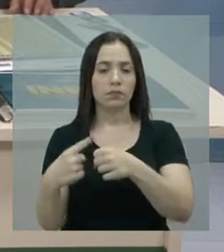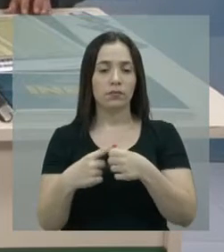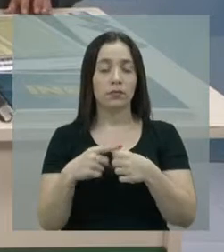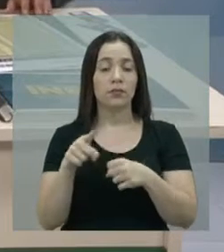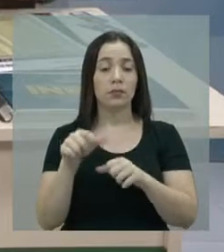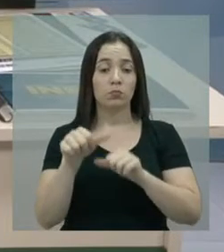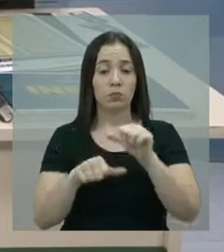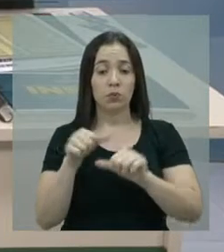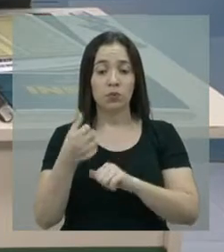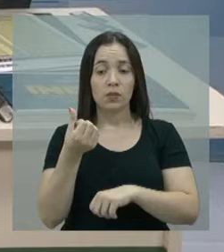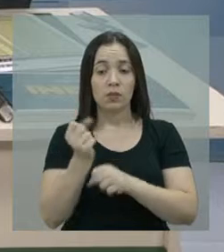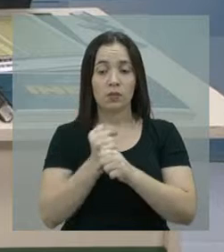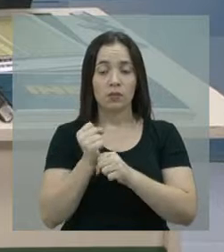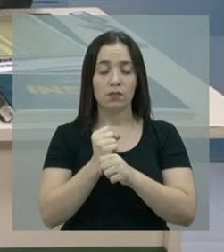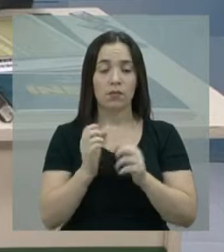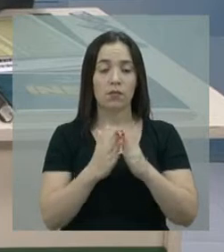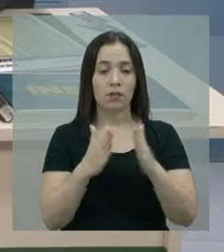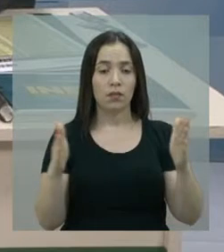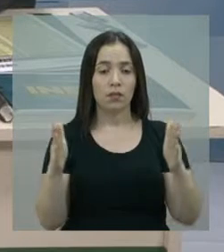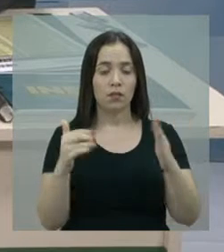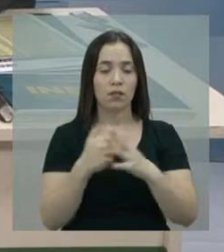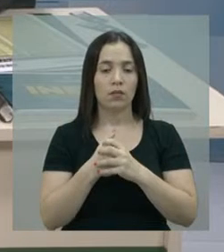mudança em 6 anos só foi possível